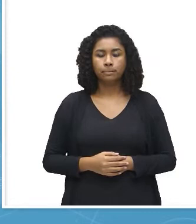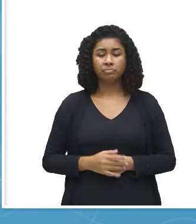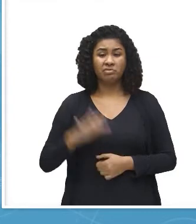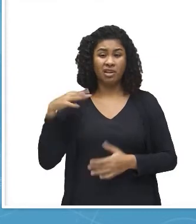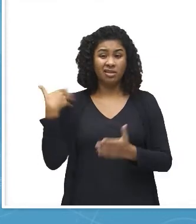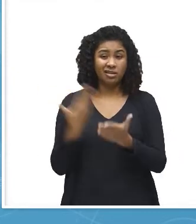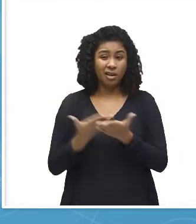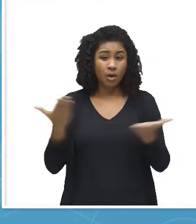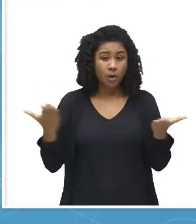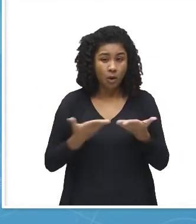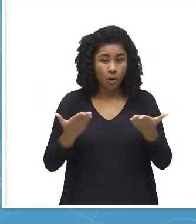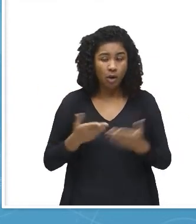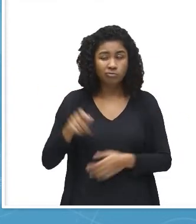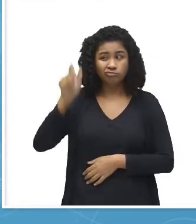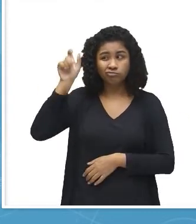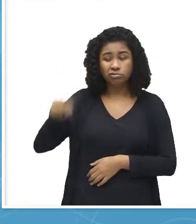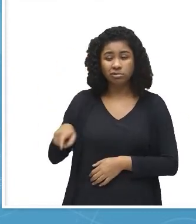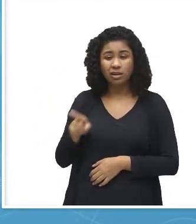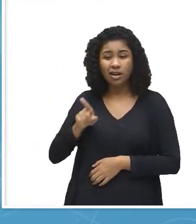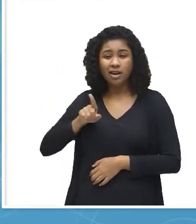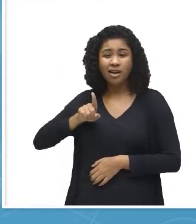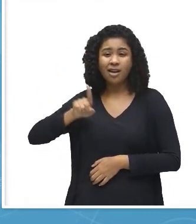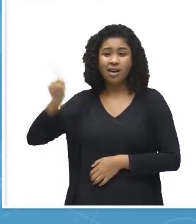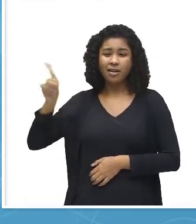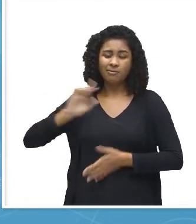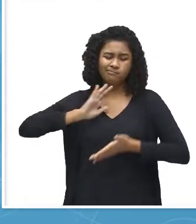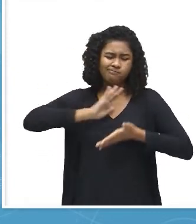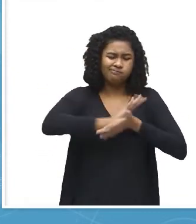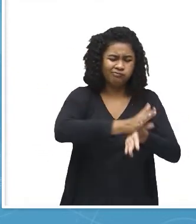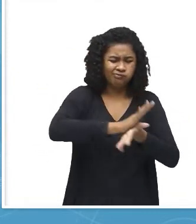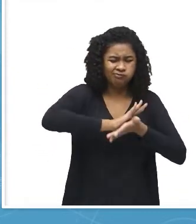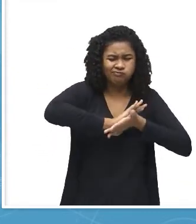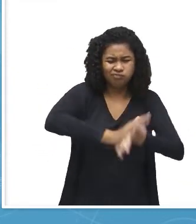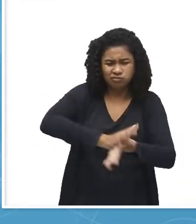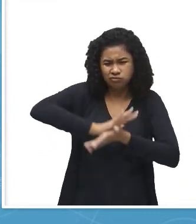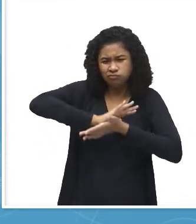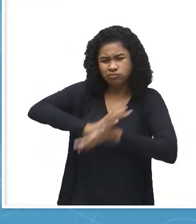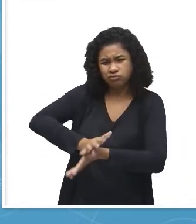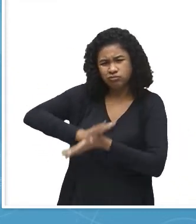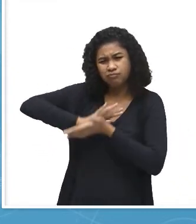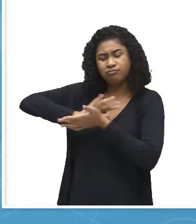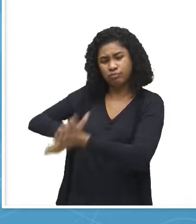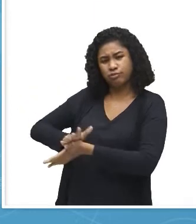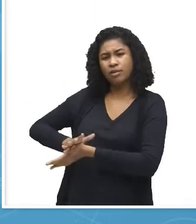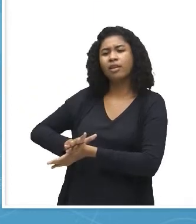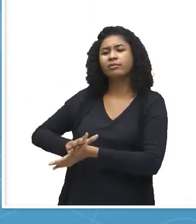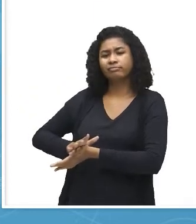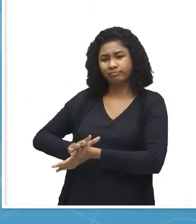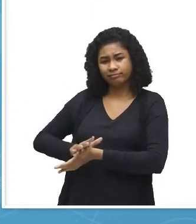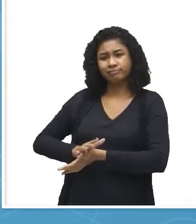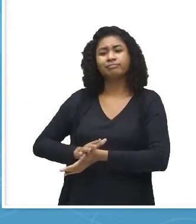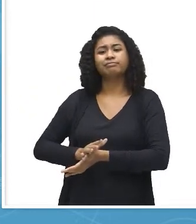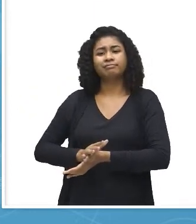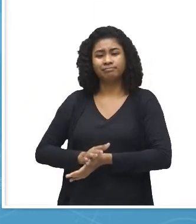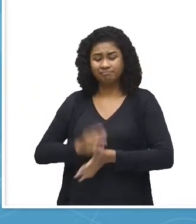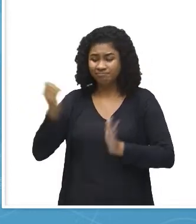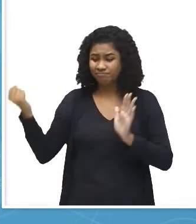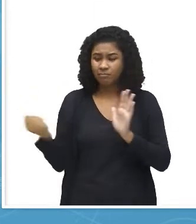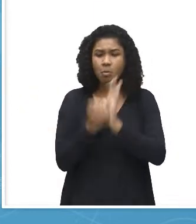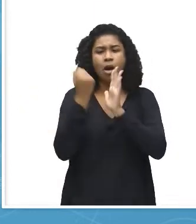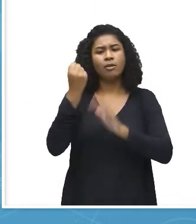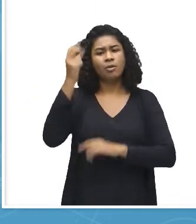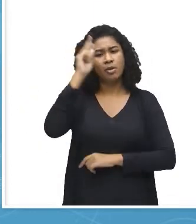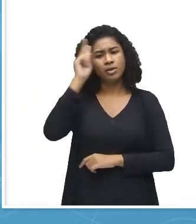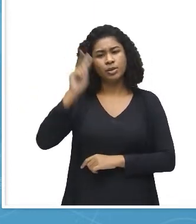hoje um dos maiores genocidas da nossa história. Leopoldo II extraiu do Congo uma